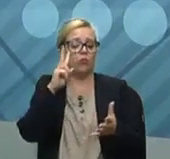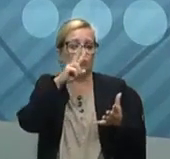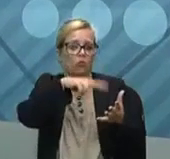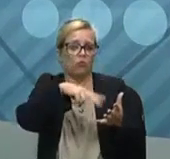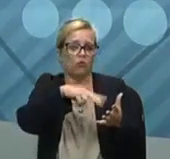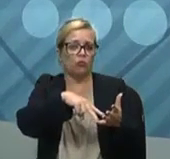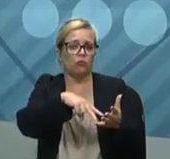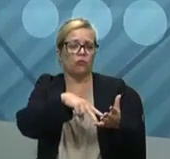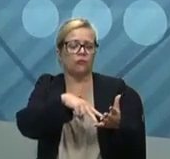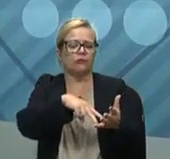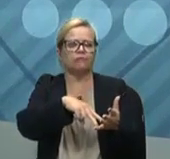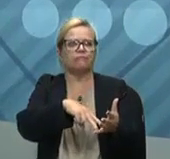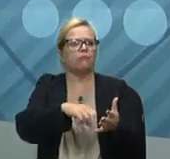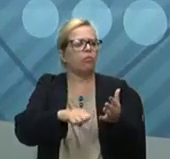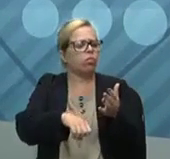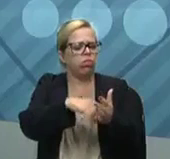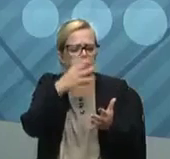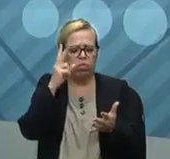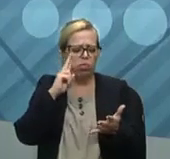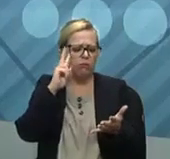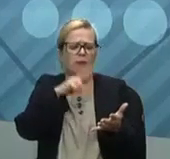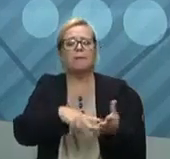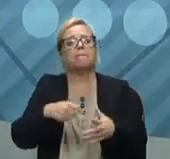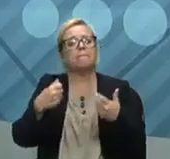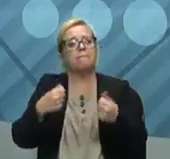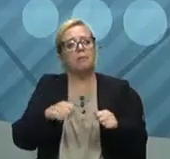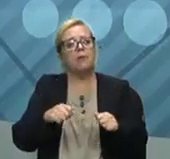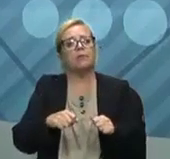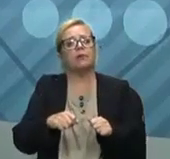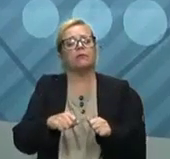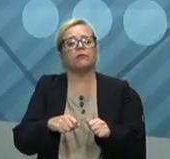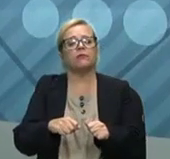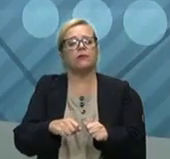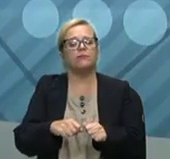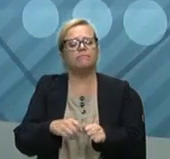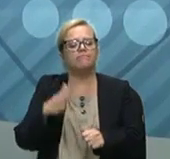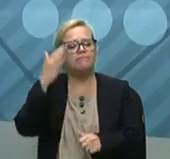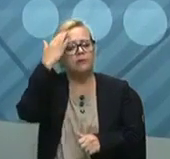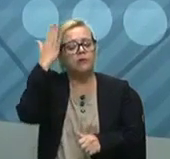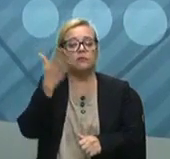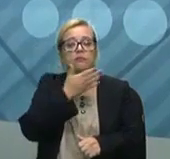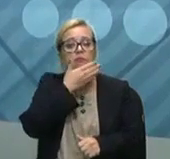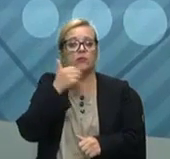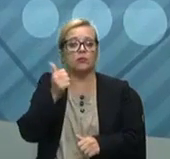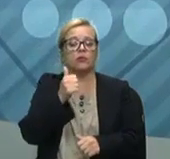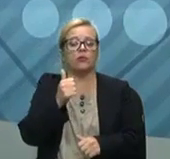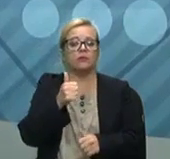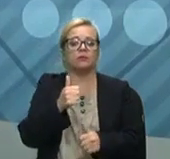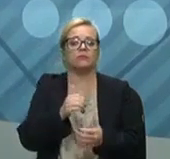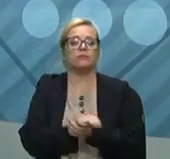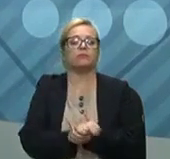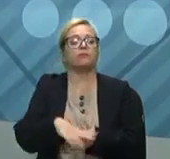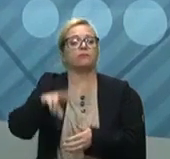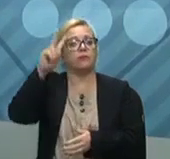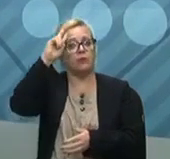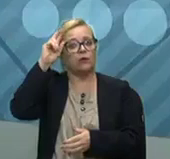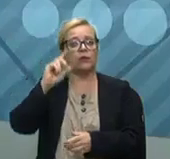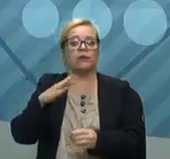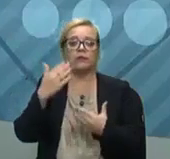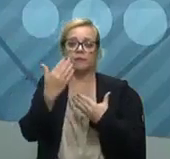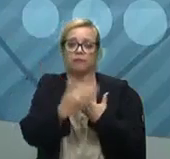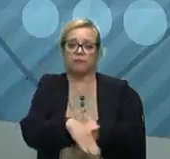aula quantas vezes forem necessárias para que você fixe bem esse conceito do desvio padrão. Okay? Lembrando que na